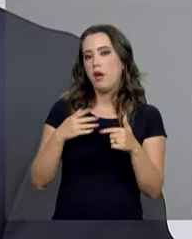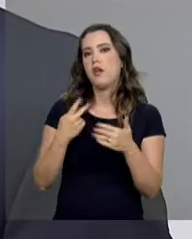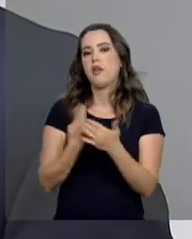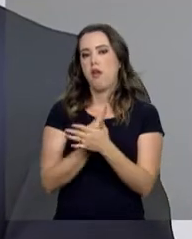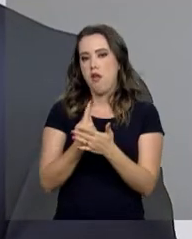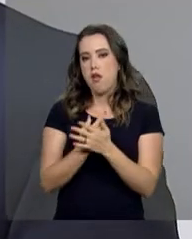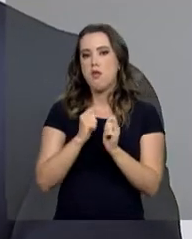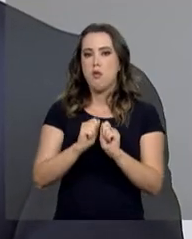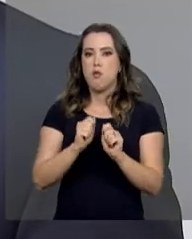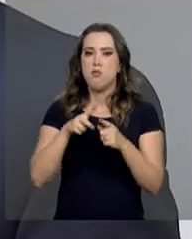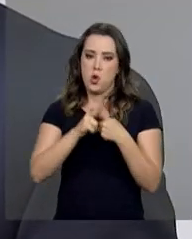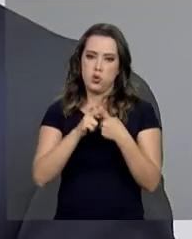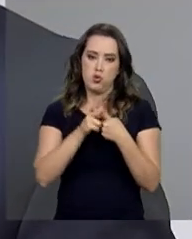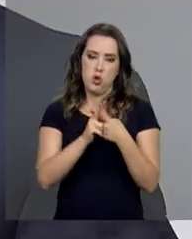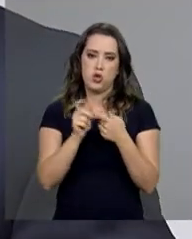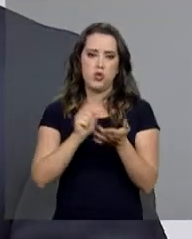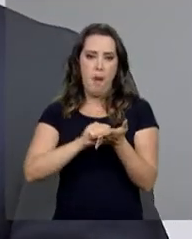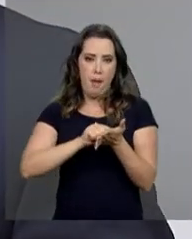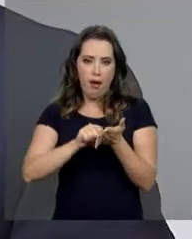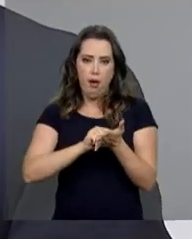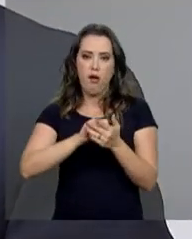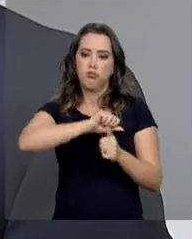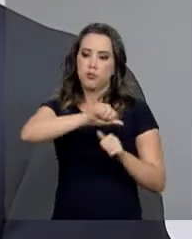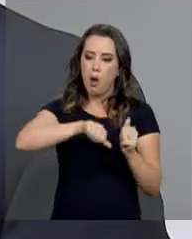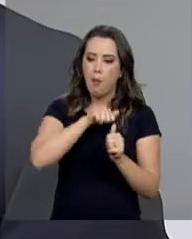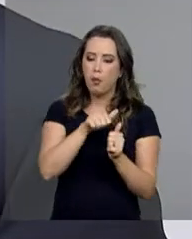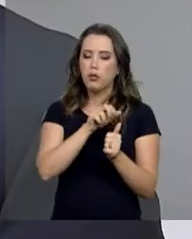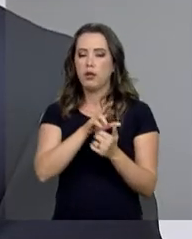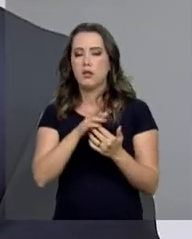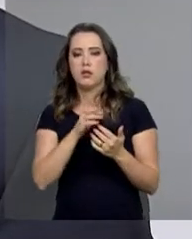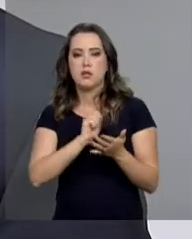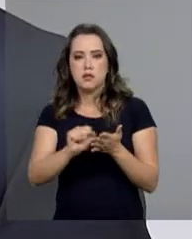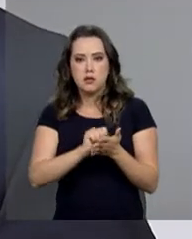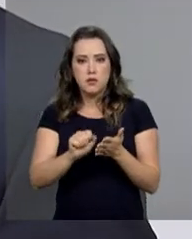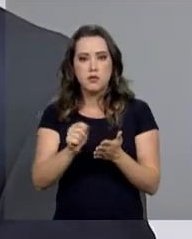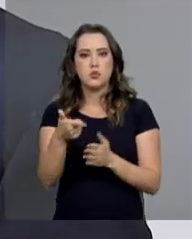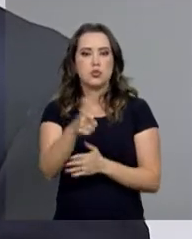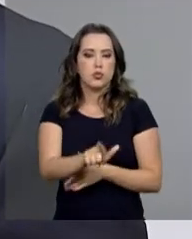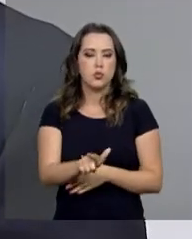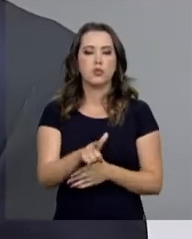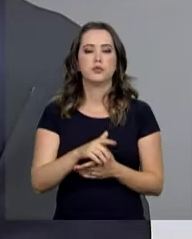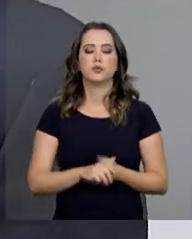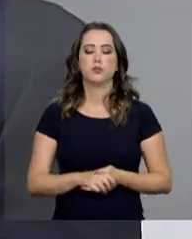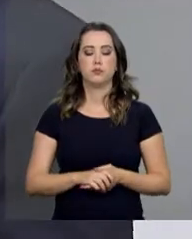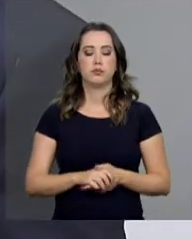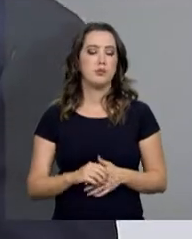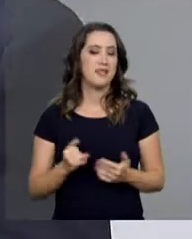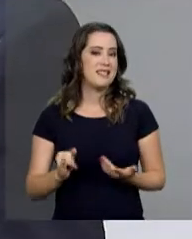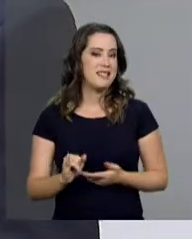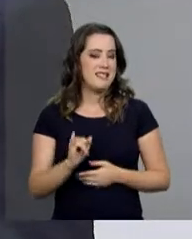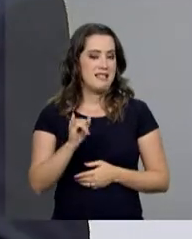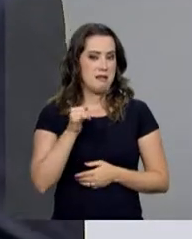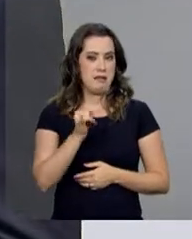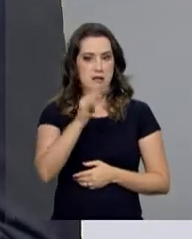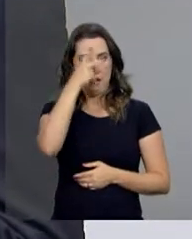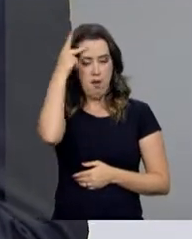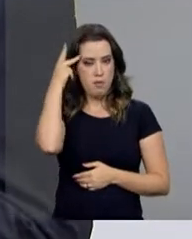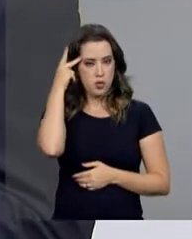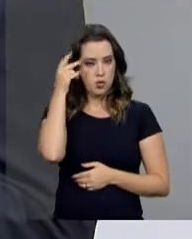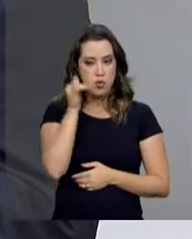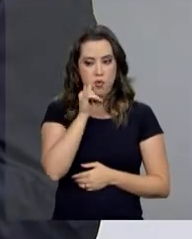regularizar essa pendência e afastar qualquer autuação e aplicação de multas a quem não fizer essa altura a organização